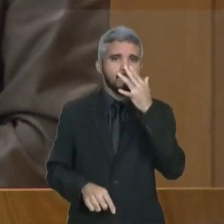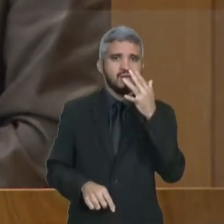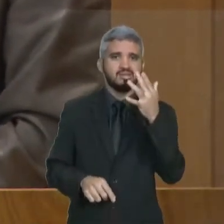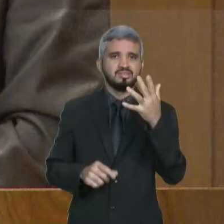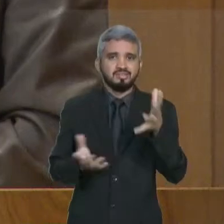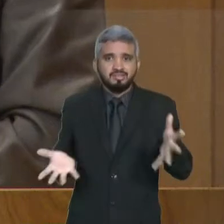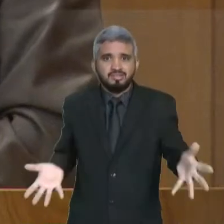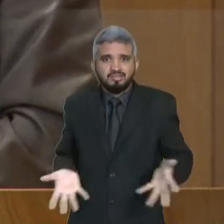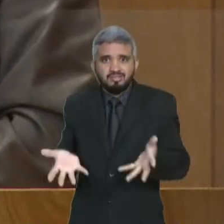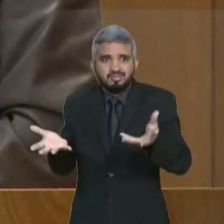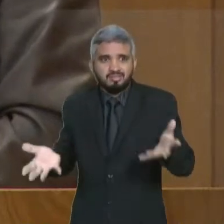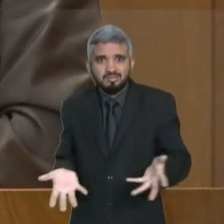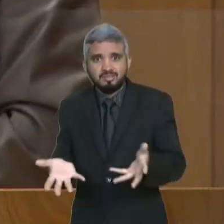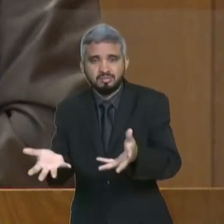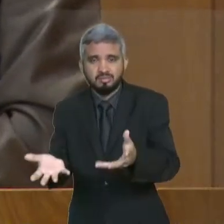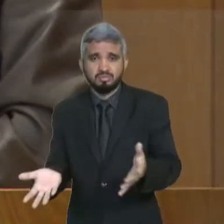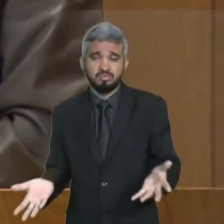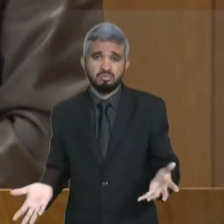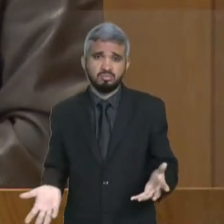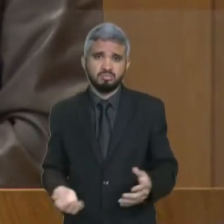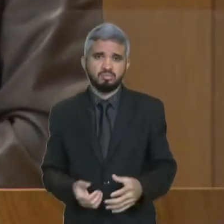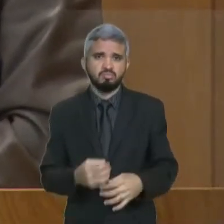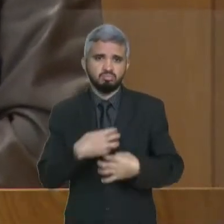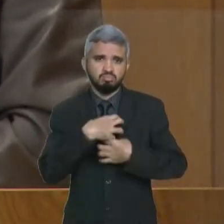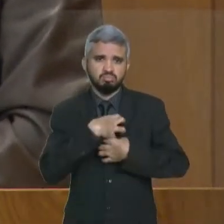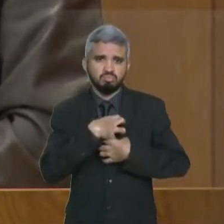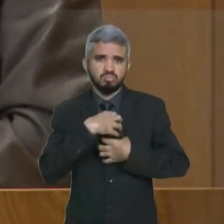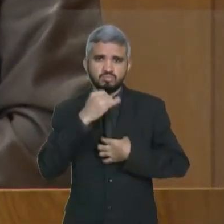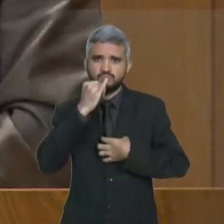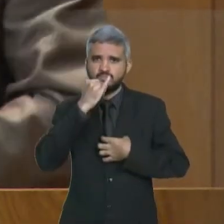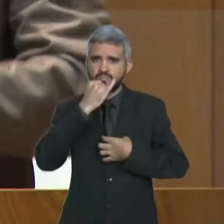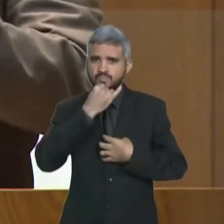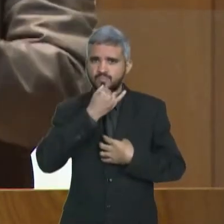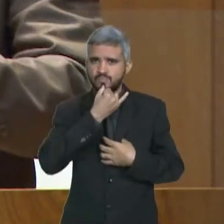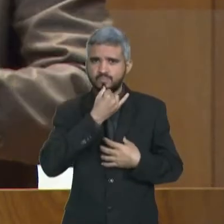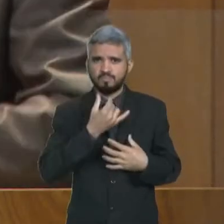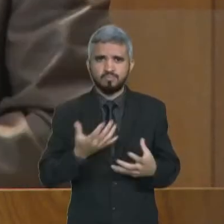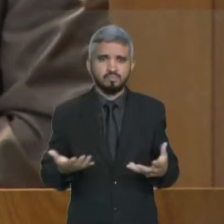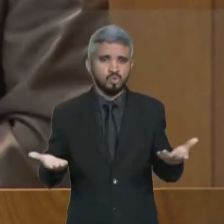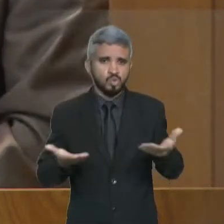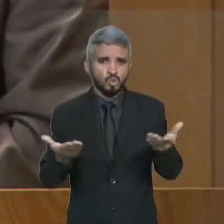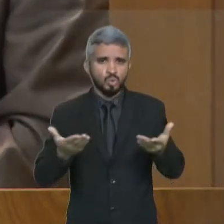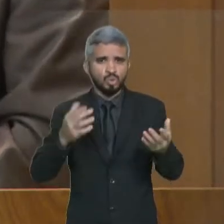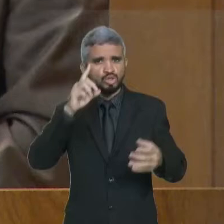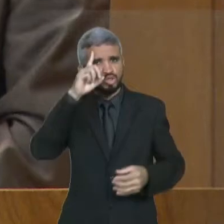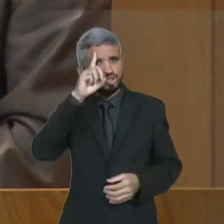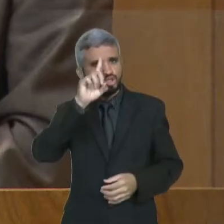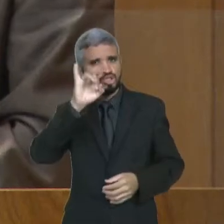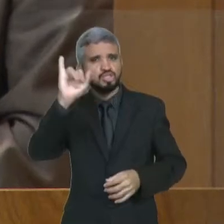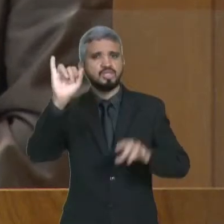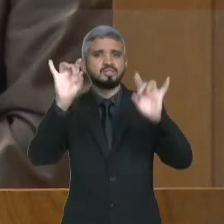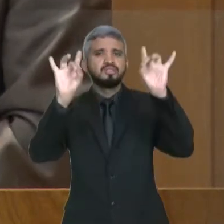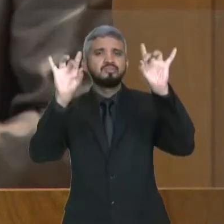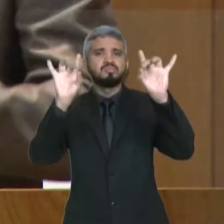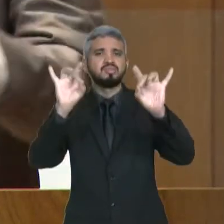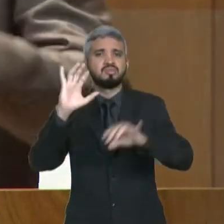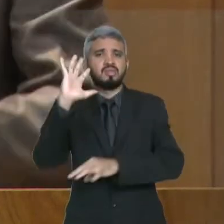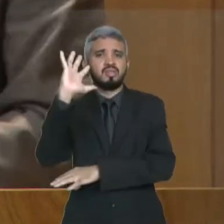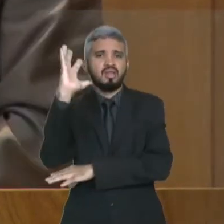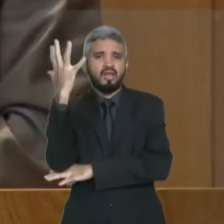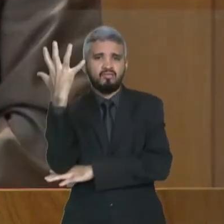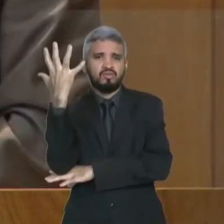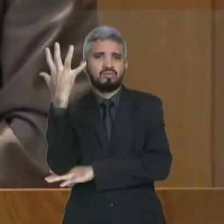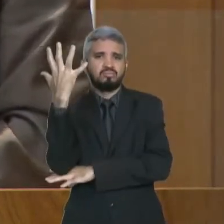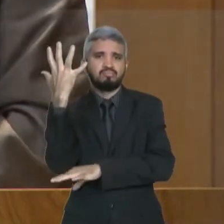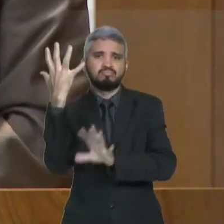não é nada agradável não é nada assar um tá que nesse dia da árvore estejamos submetidos a uma